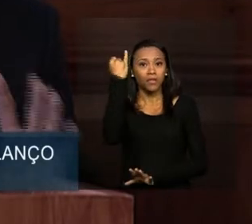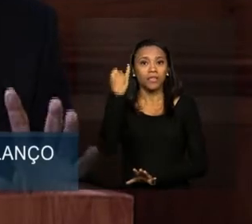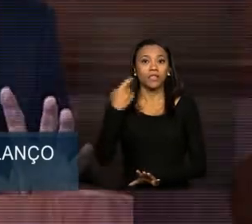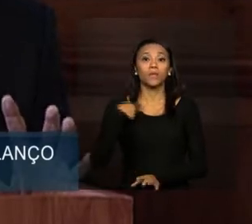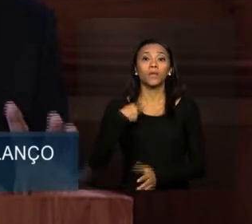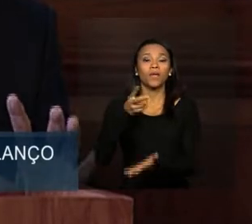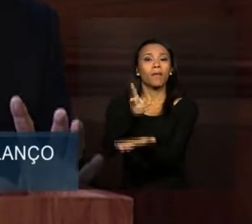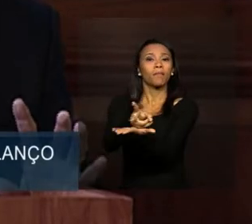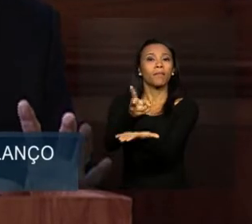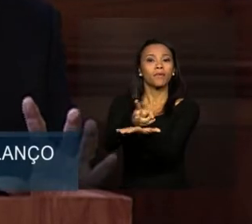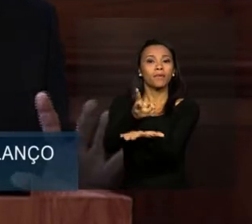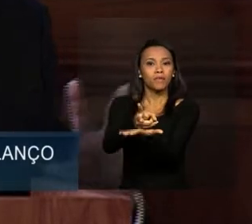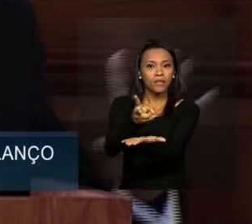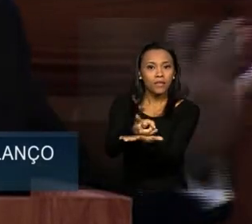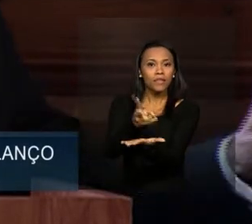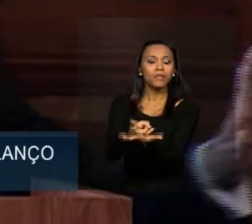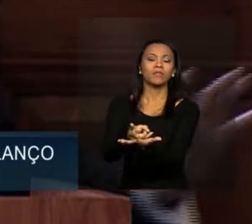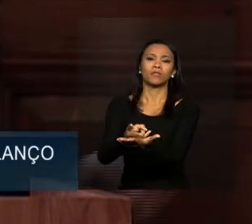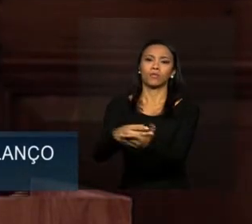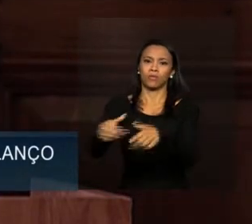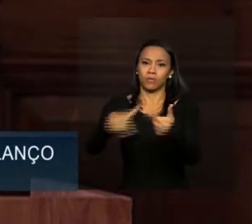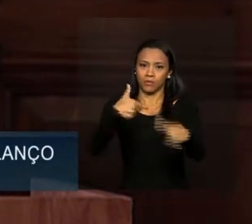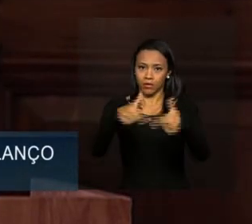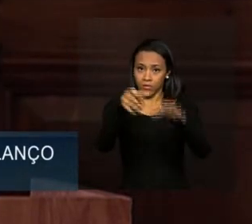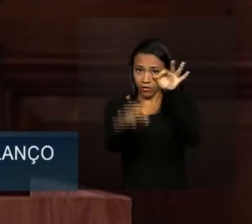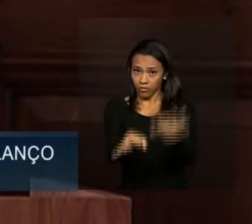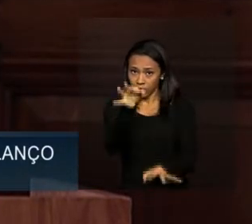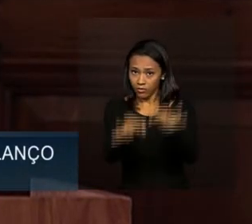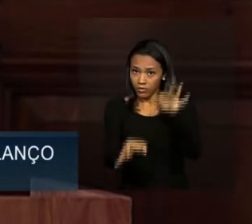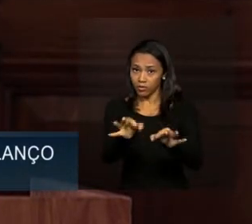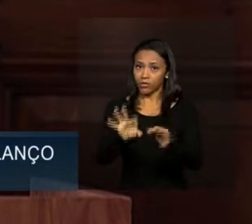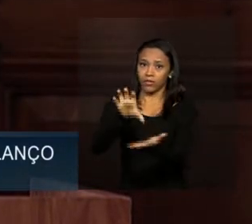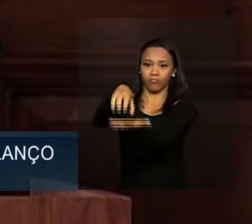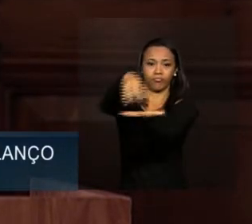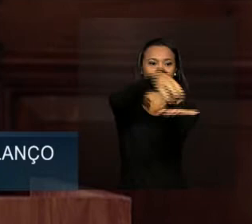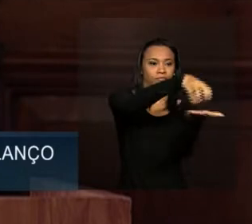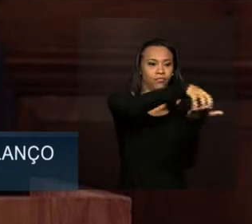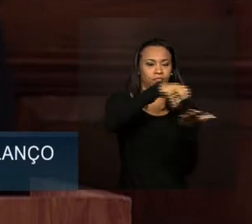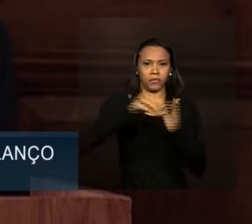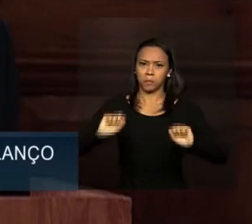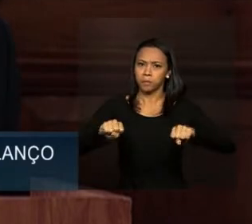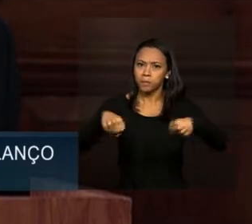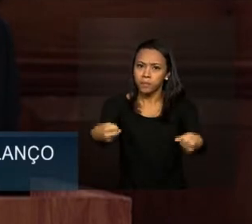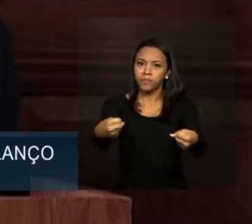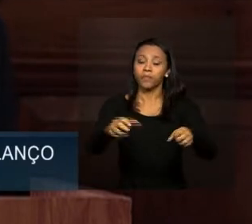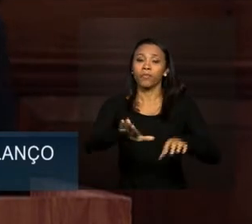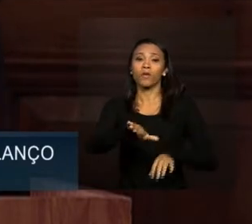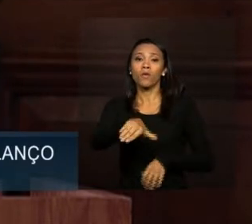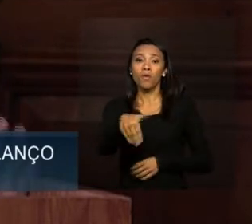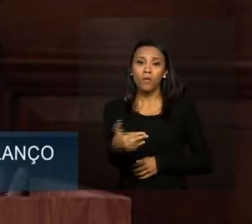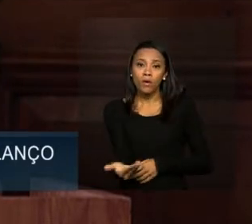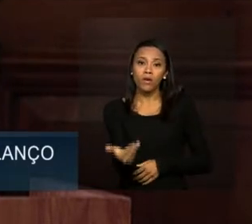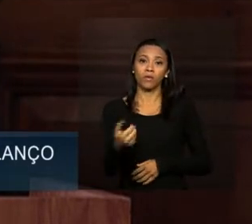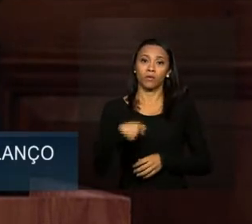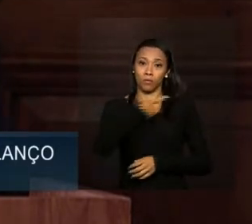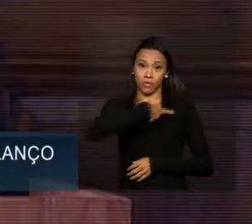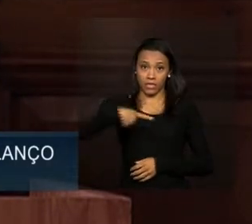das instituições. E quando o desembargador presidente deste